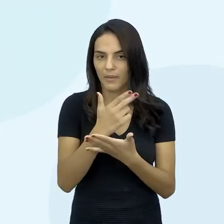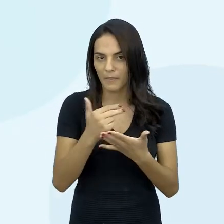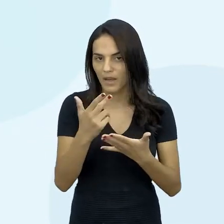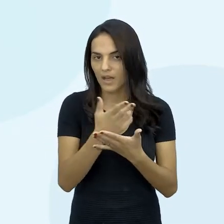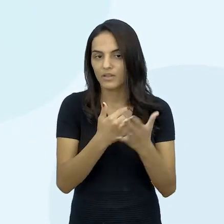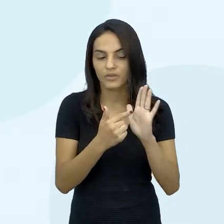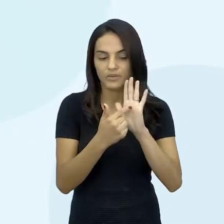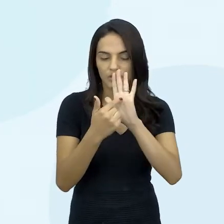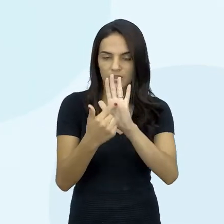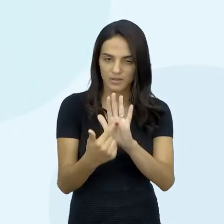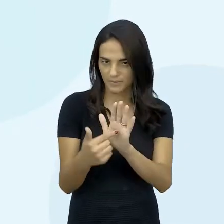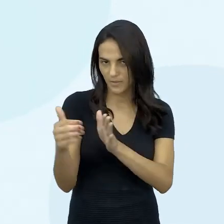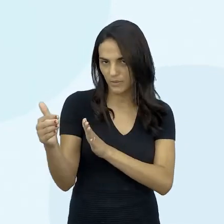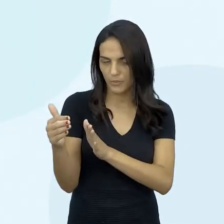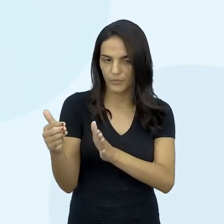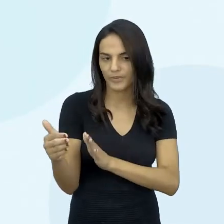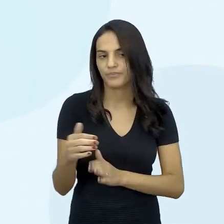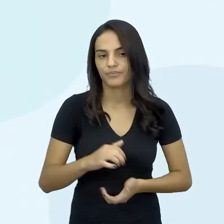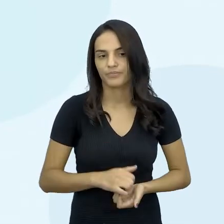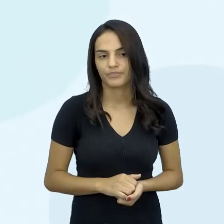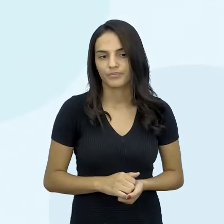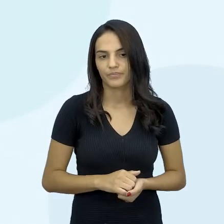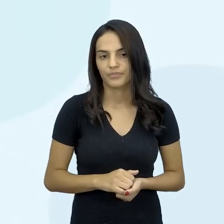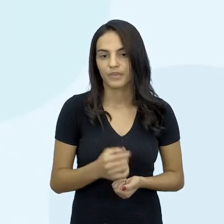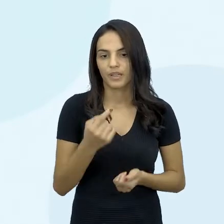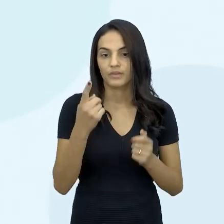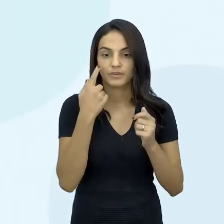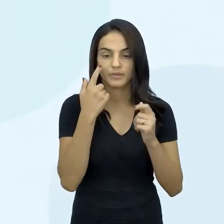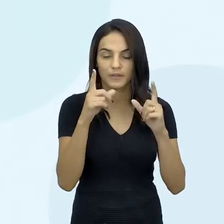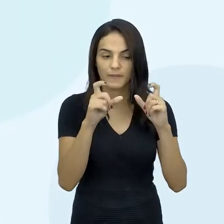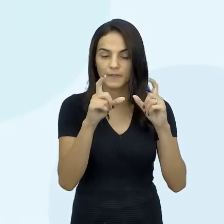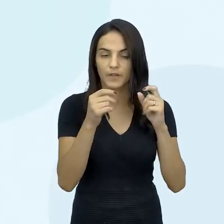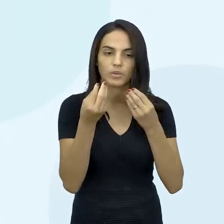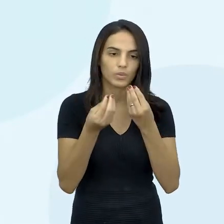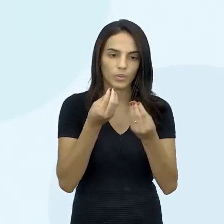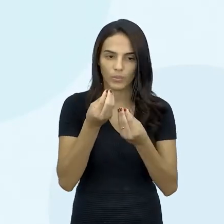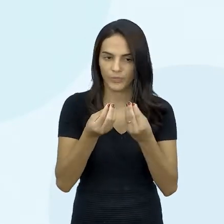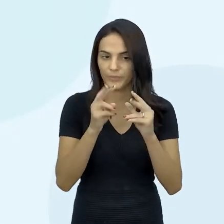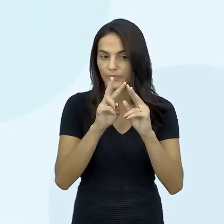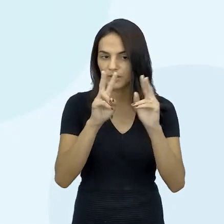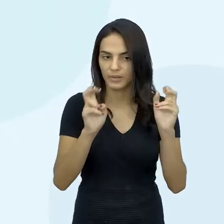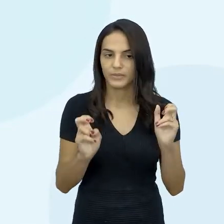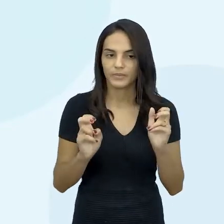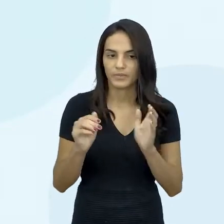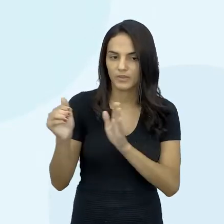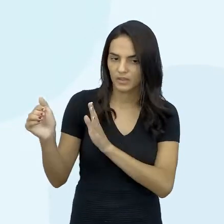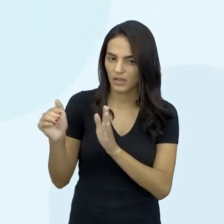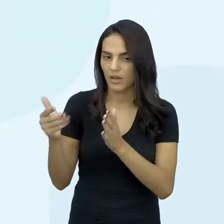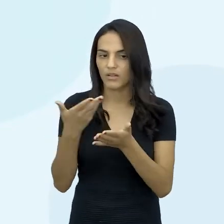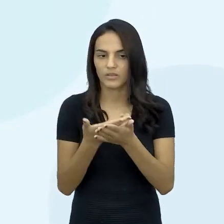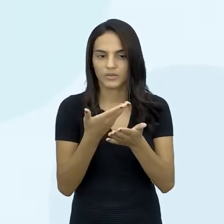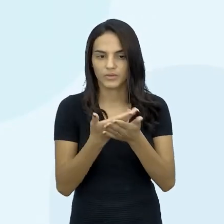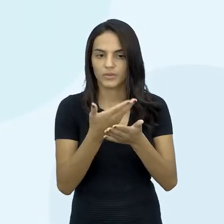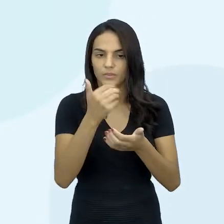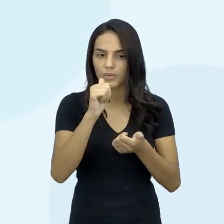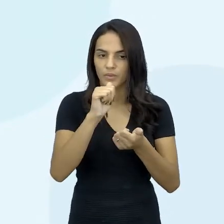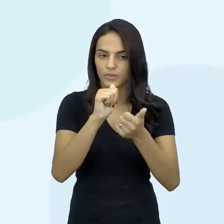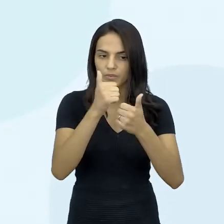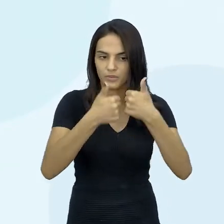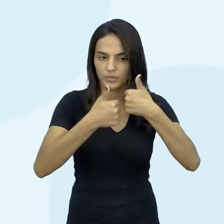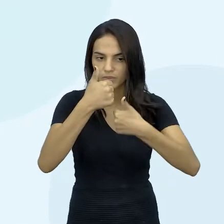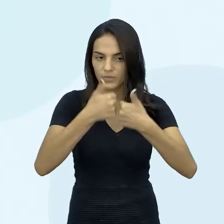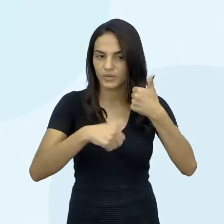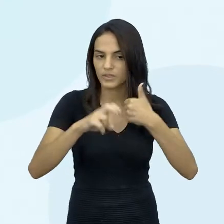mostra o momento desse acontecimento. Então, a nossa fotoreportagem ficou com o seguinte tema. Durante a aula de futebol